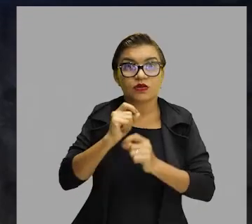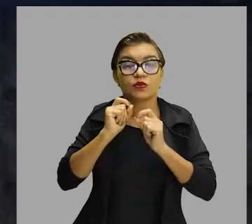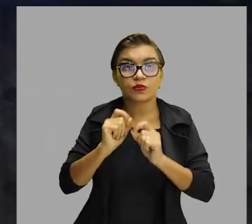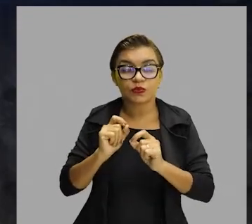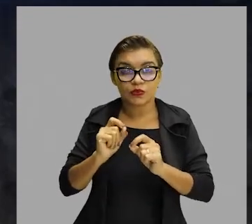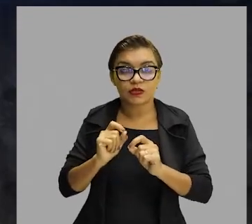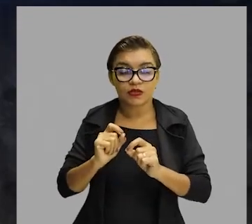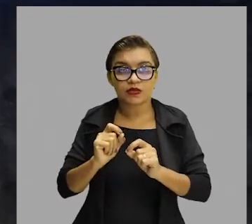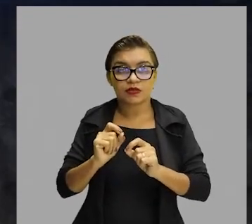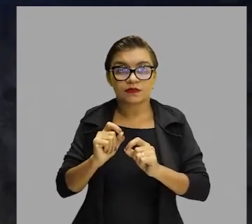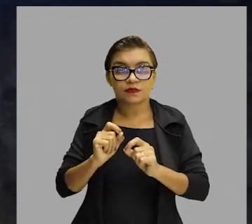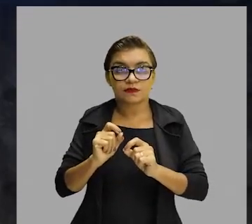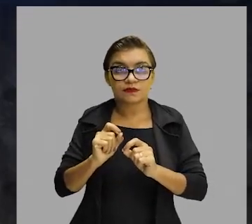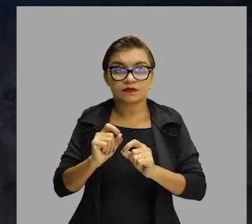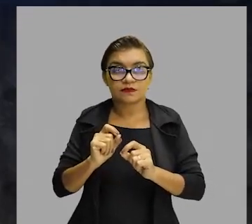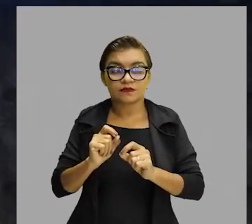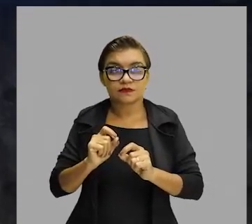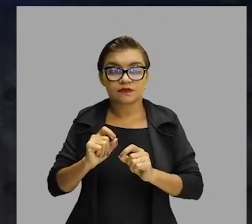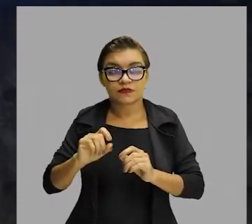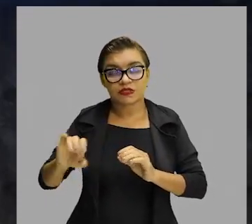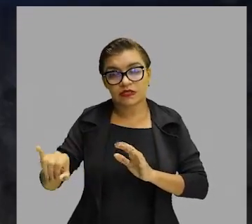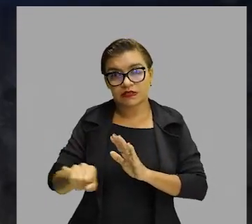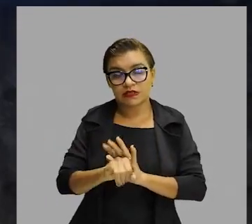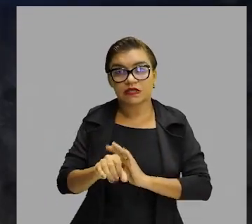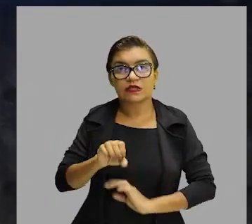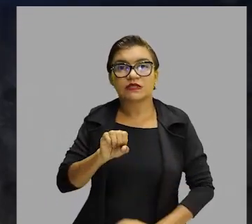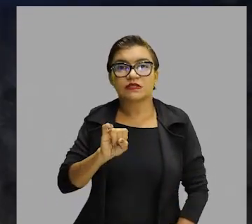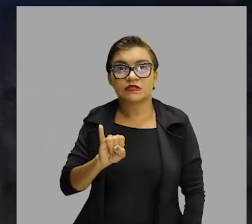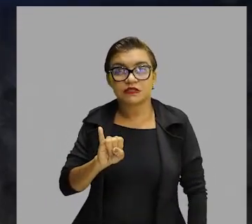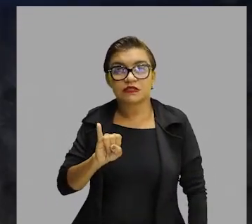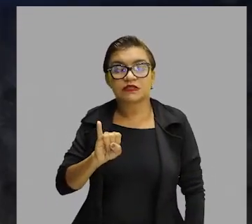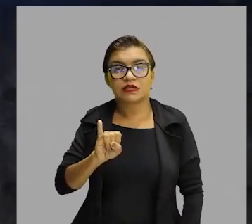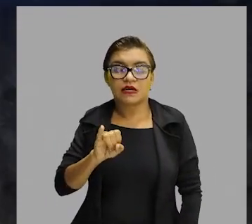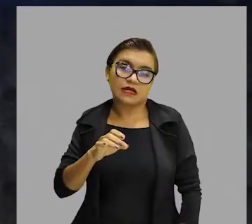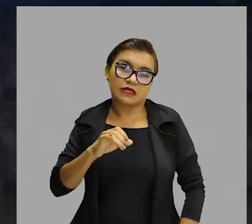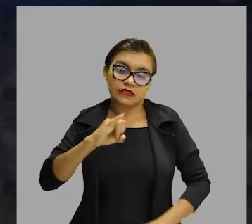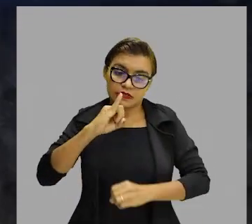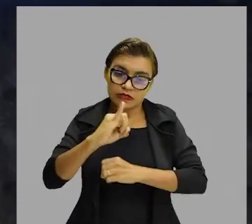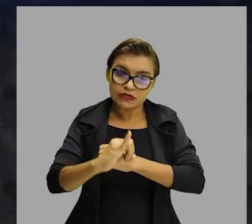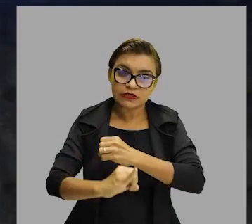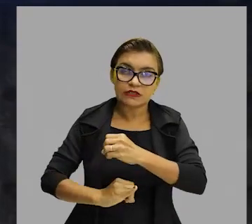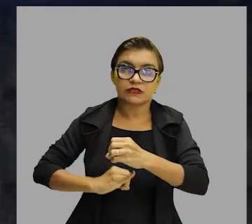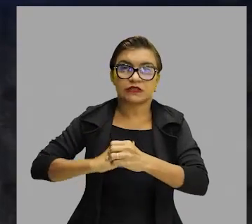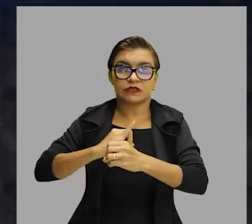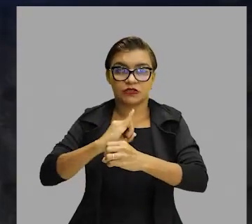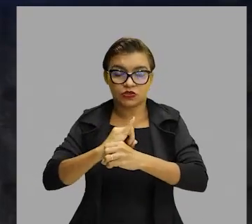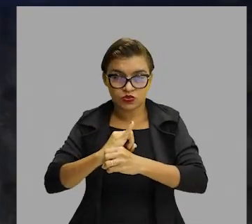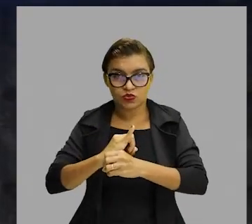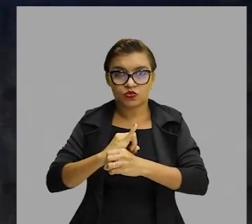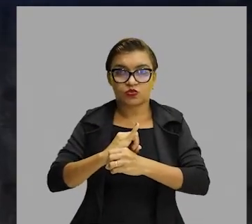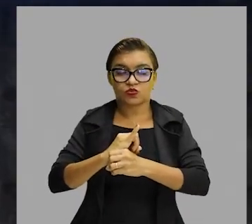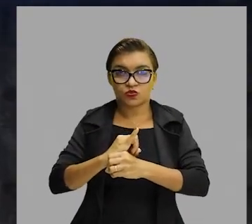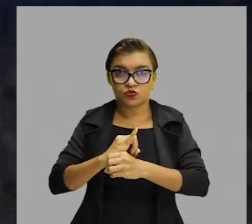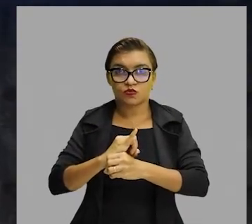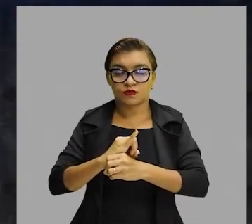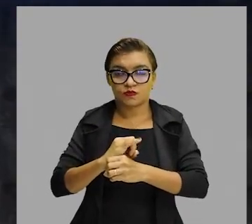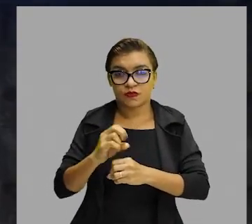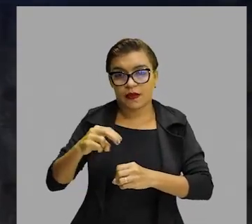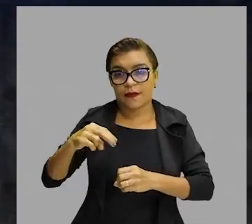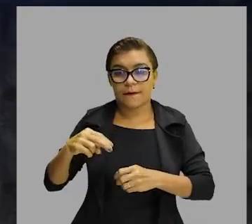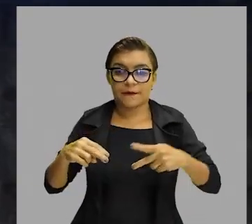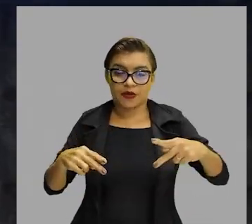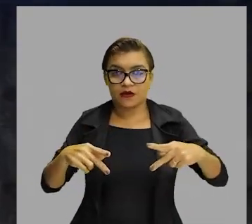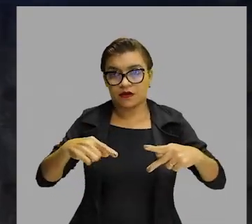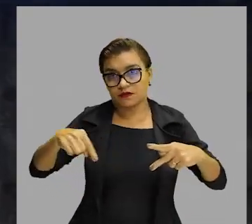o fluxo, né, de íons de um lado para o outro, né, do lado do P para o N ou do N para o P, tá